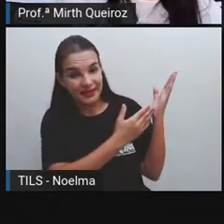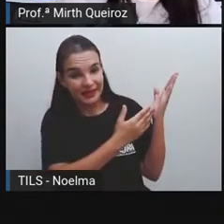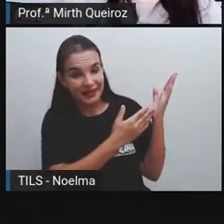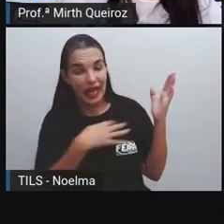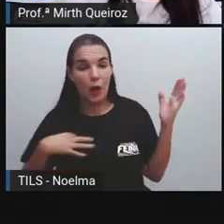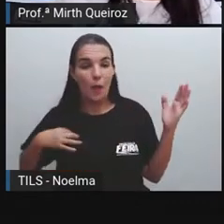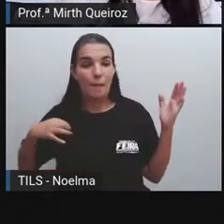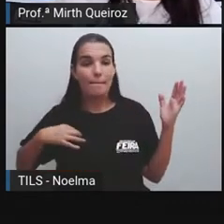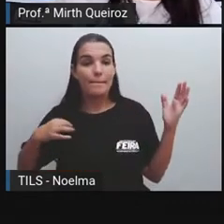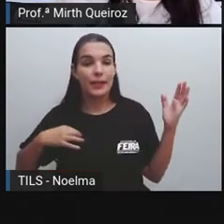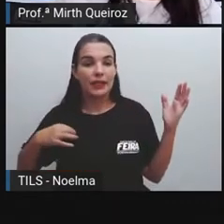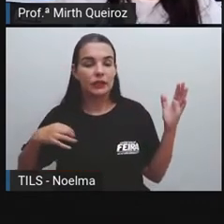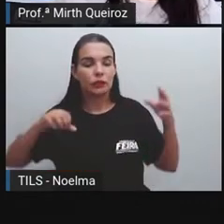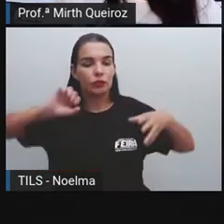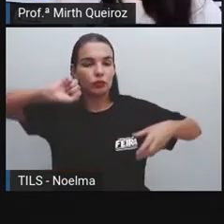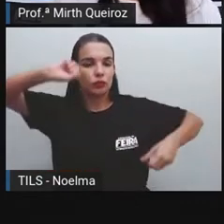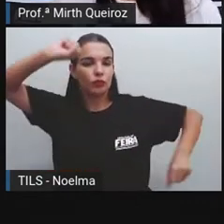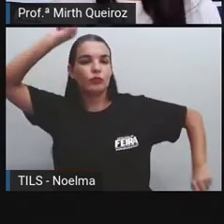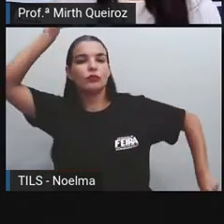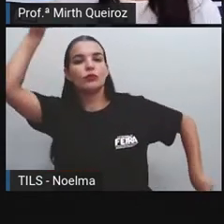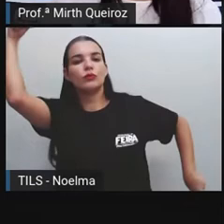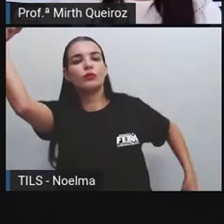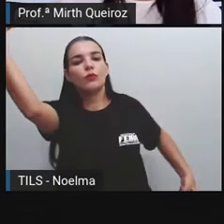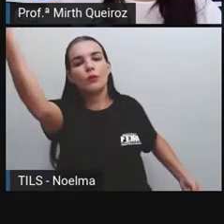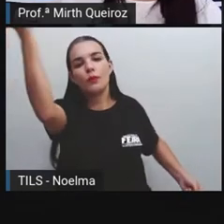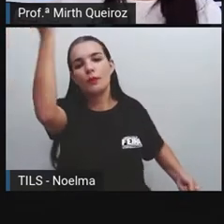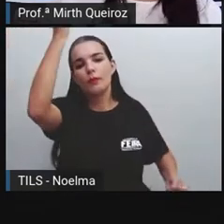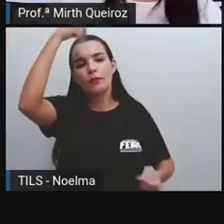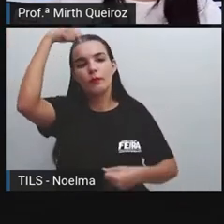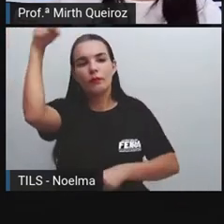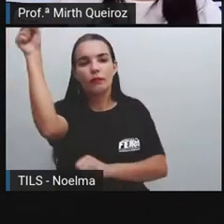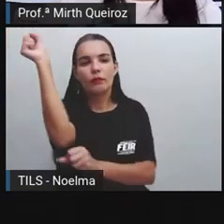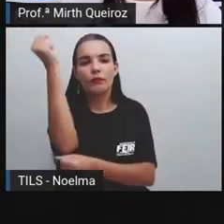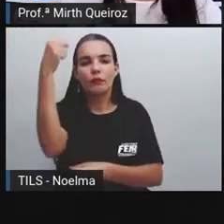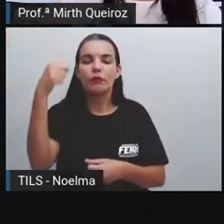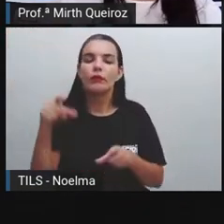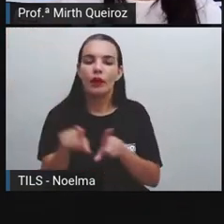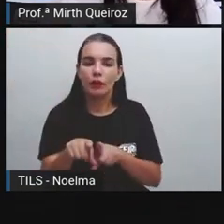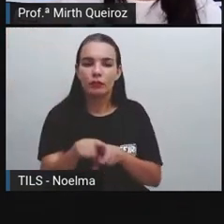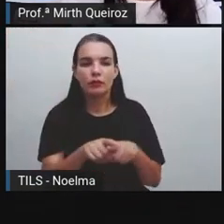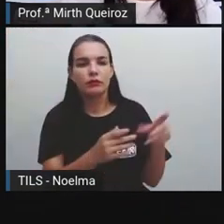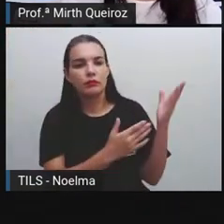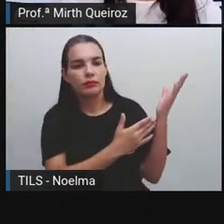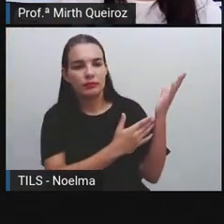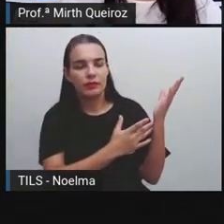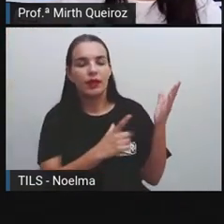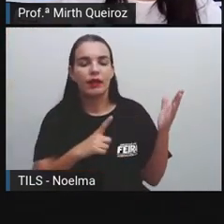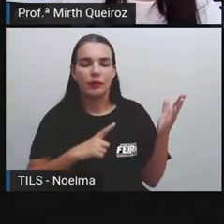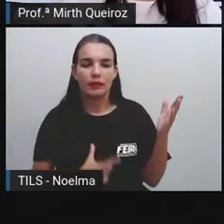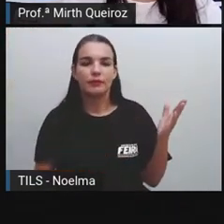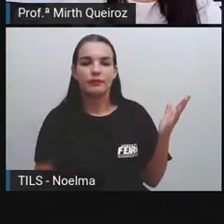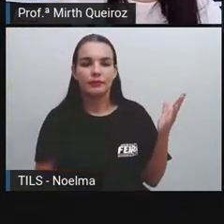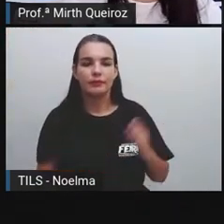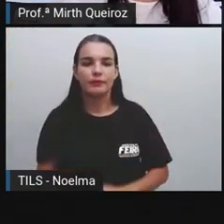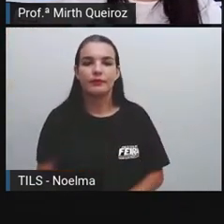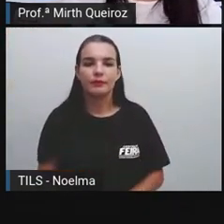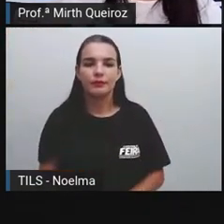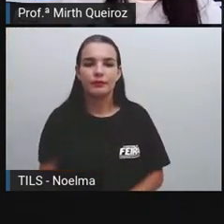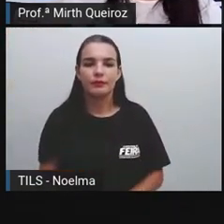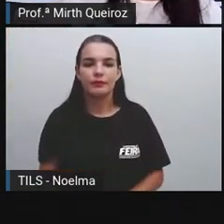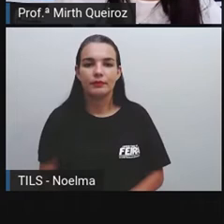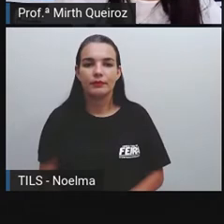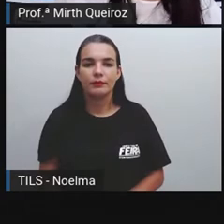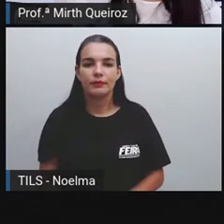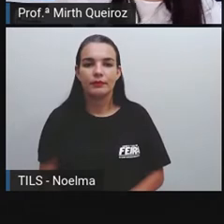acrobacias com cordas, né? Com lençóis também, como a gente vê aqui na imagem.